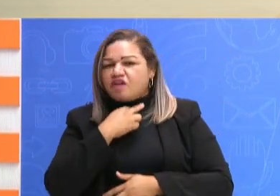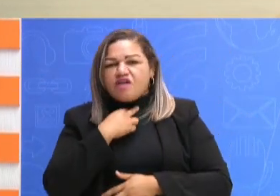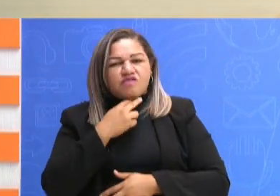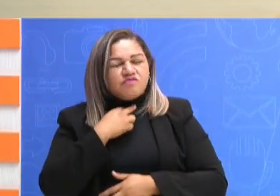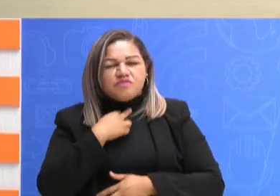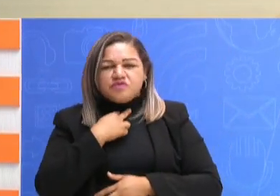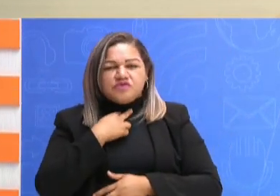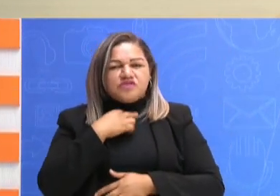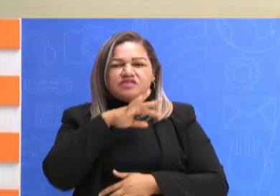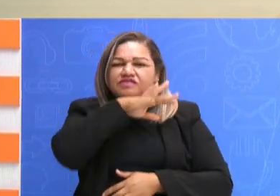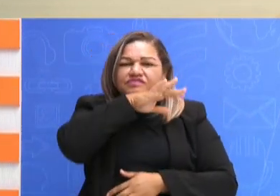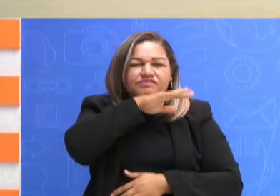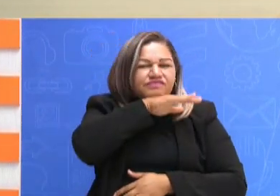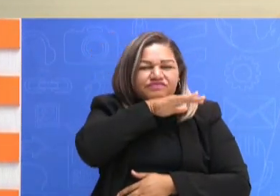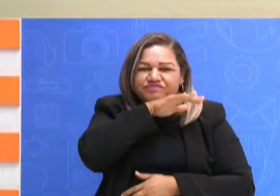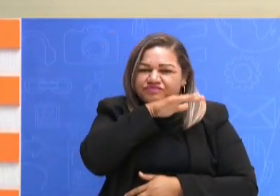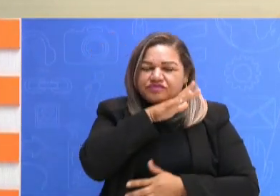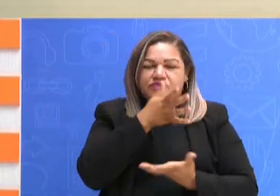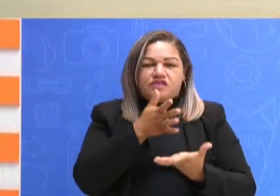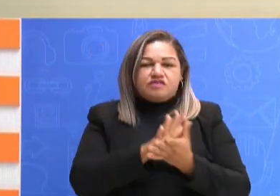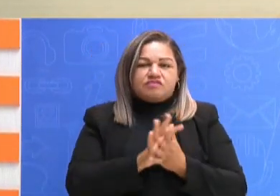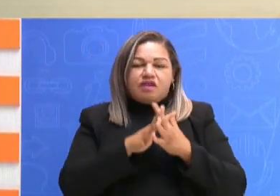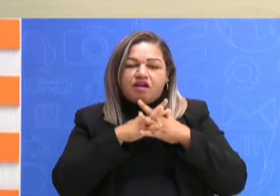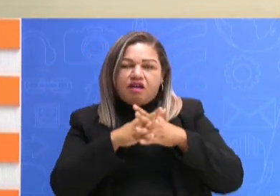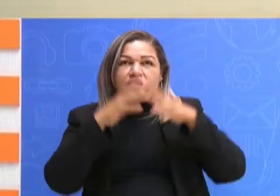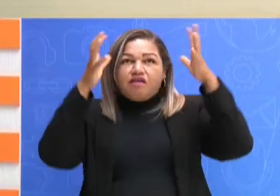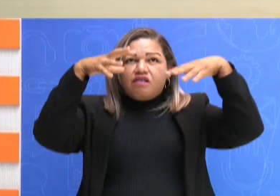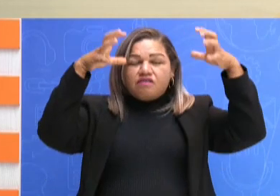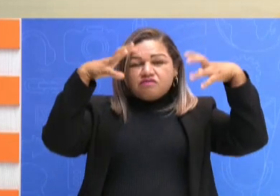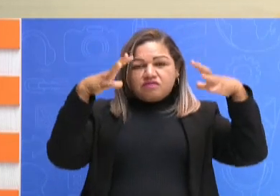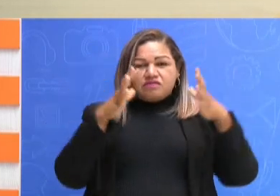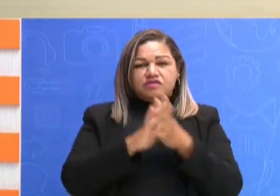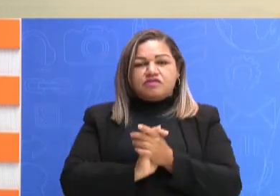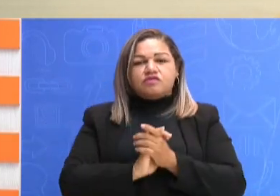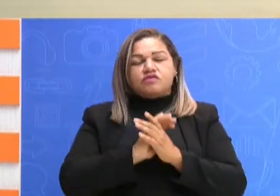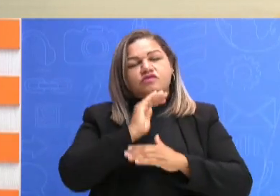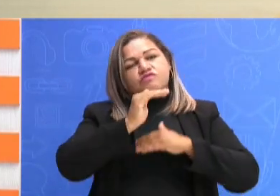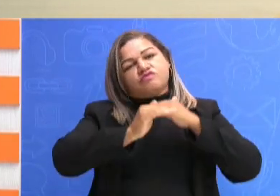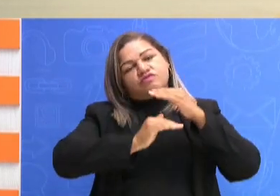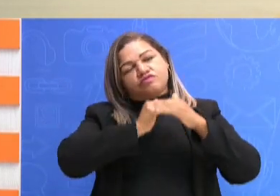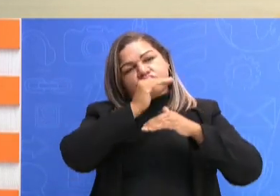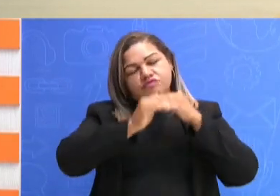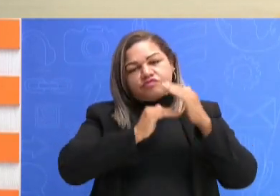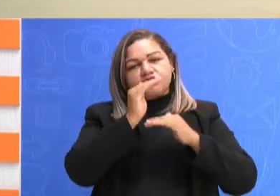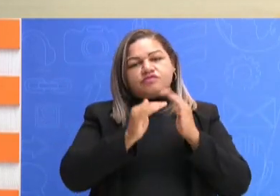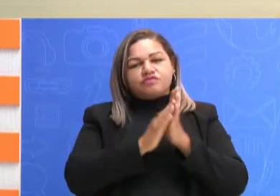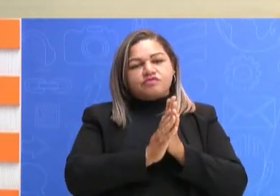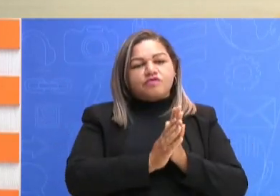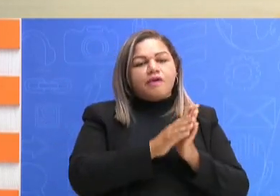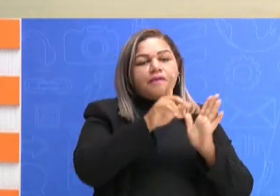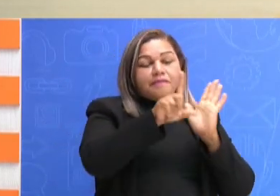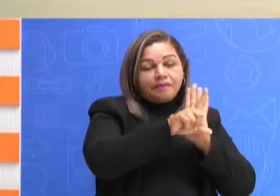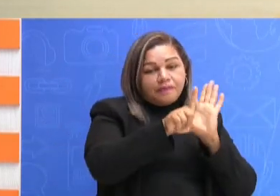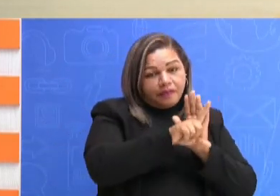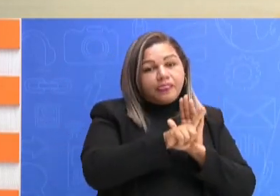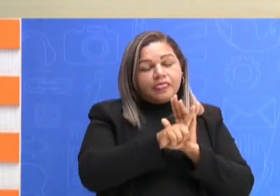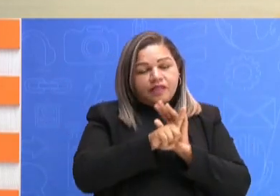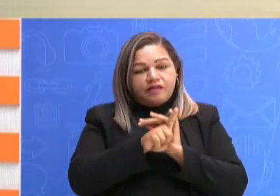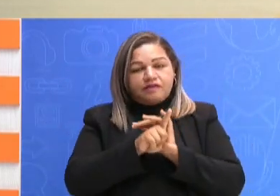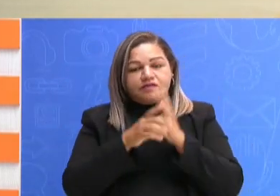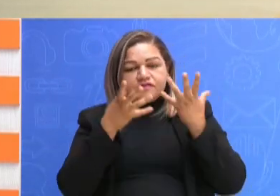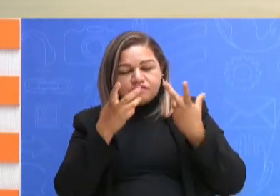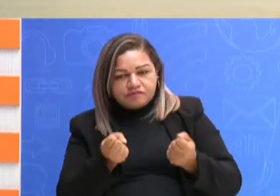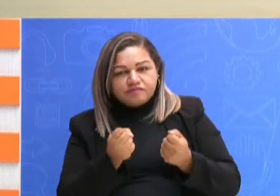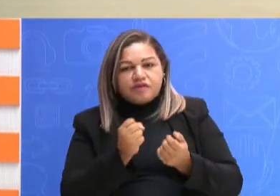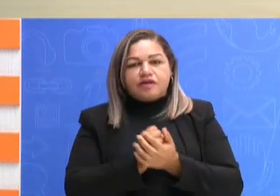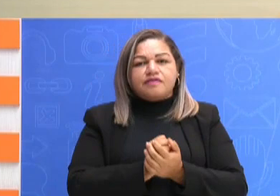lama muito grande. Então a lama atrapalha isso, então a gente esperou diminuir. O processo licitatório foi autorizado. É bem verdade, como foi dito